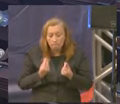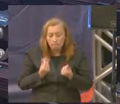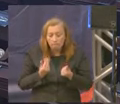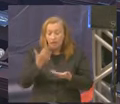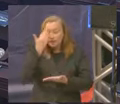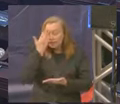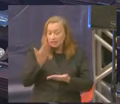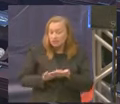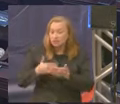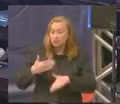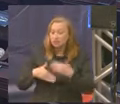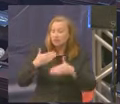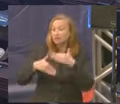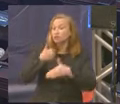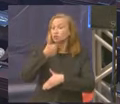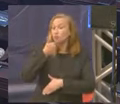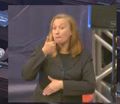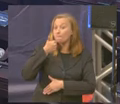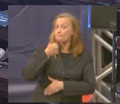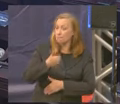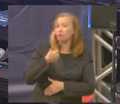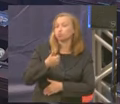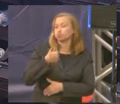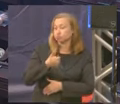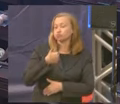acreditam em avanços positivos